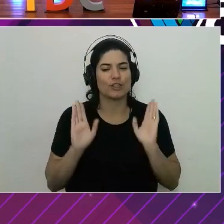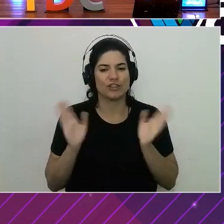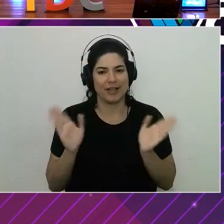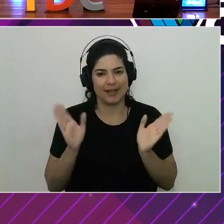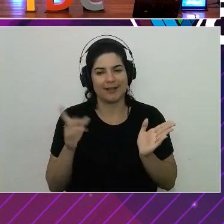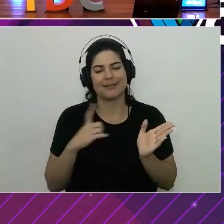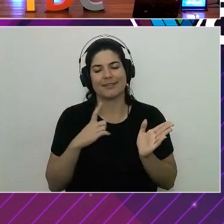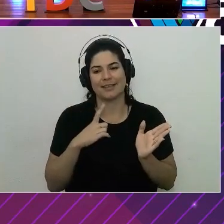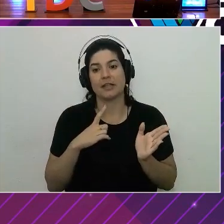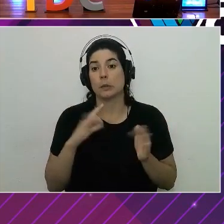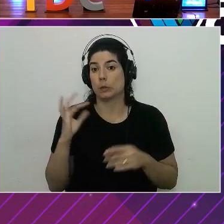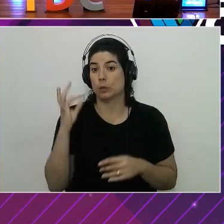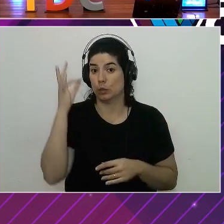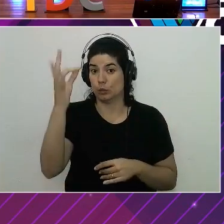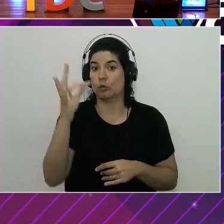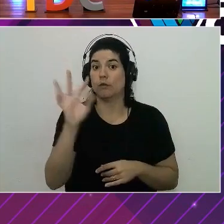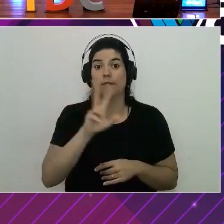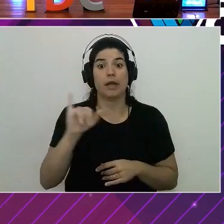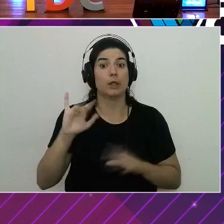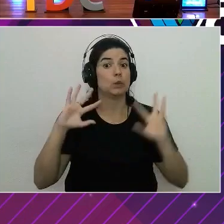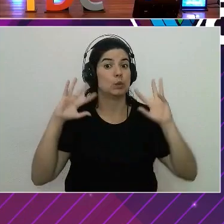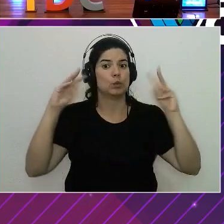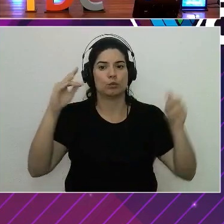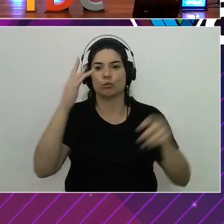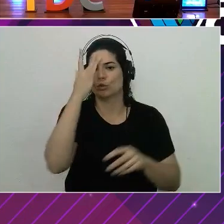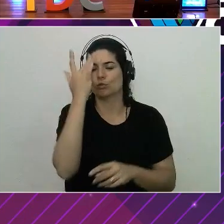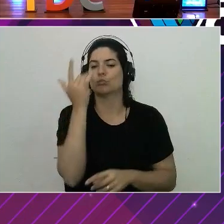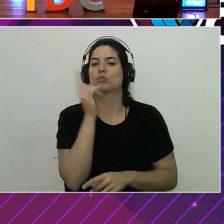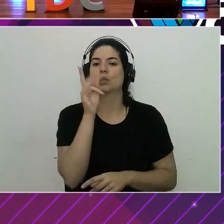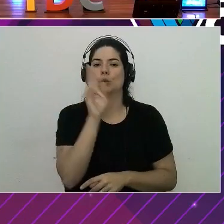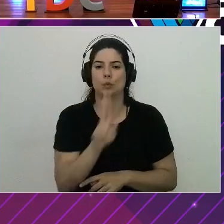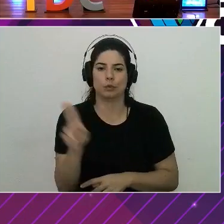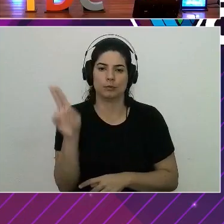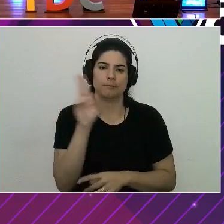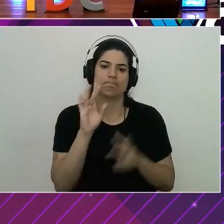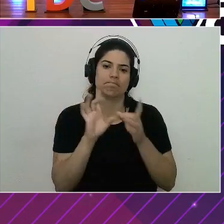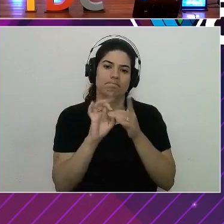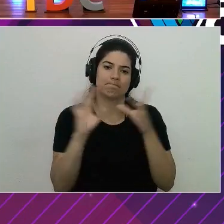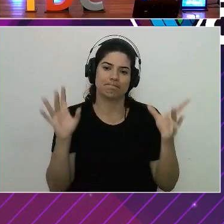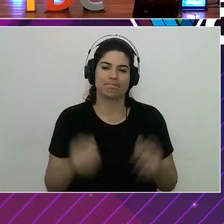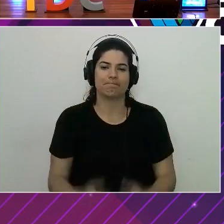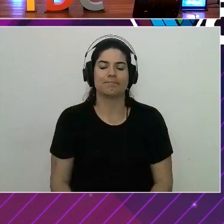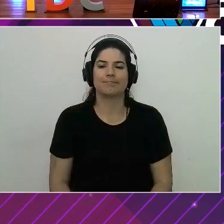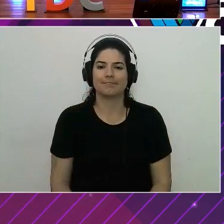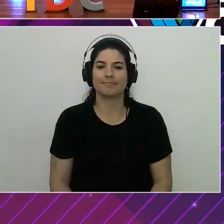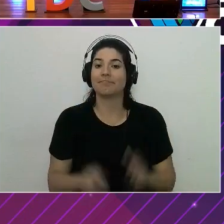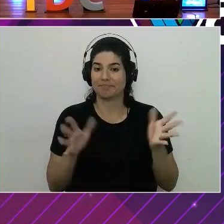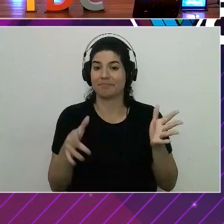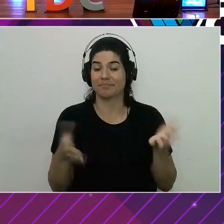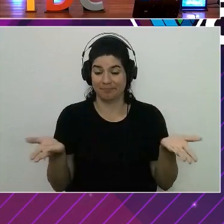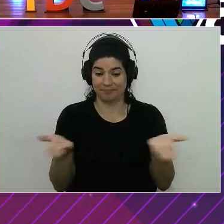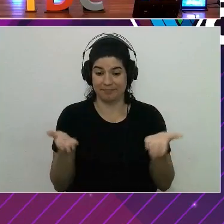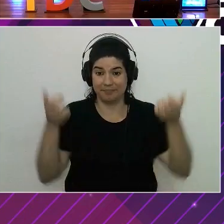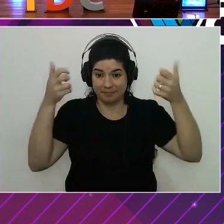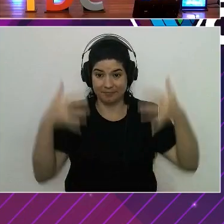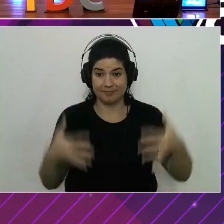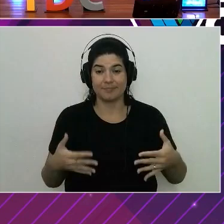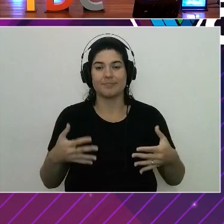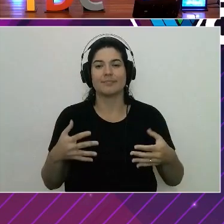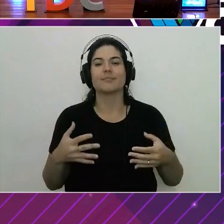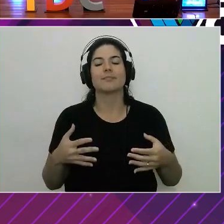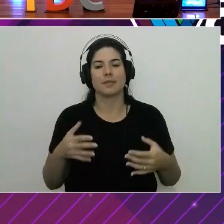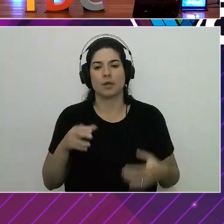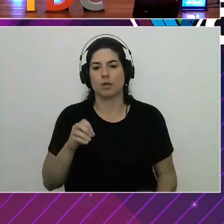breve isso vai estar disponível para todos nós. Tá legal? E como eu comentei hoje, né, a Oracle tem uma estratégia multicloud